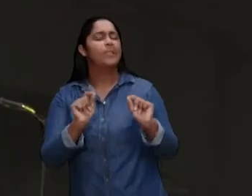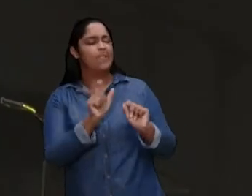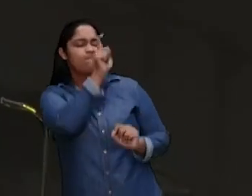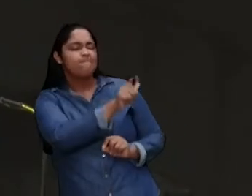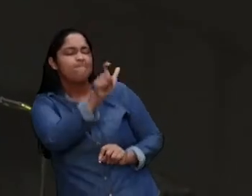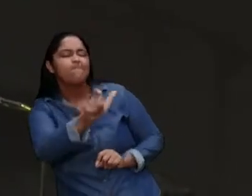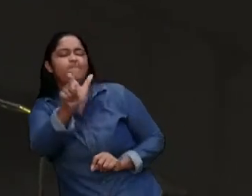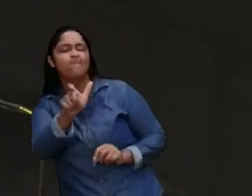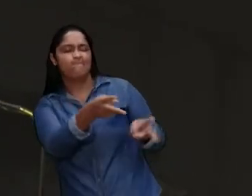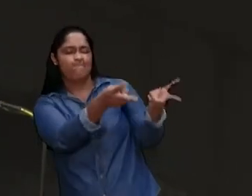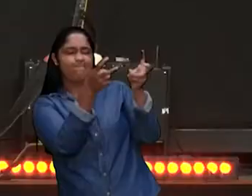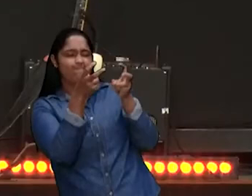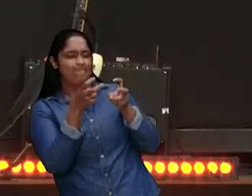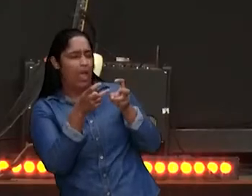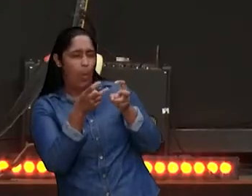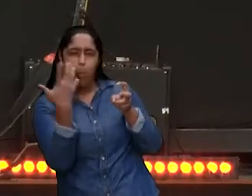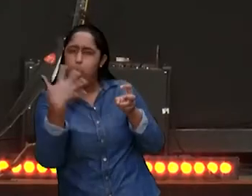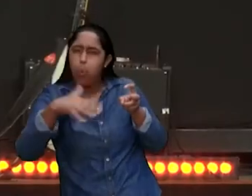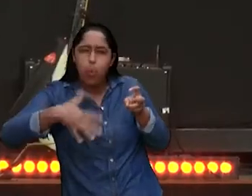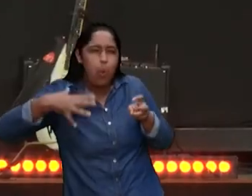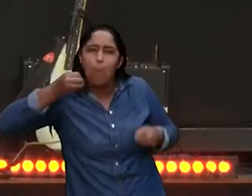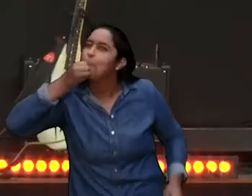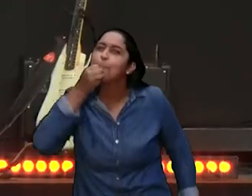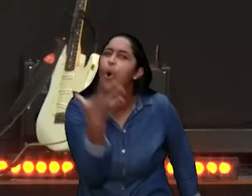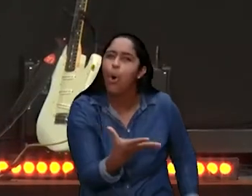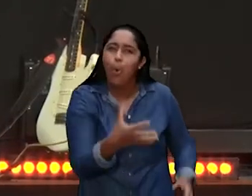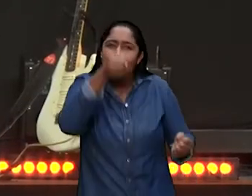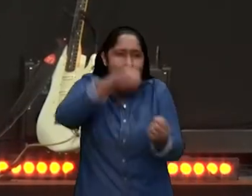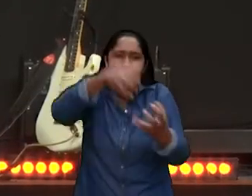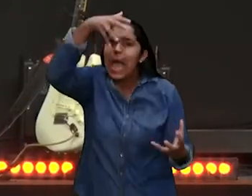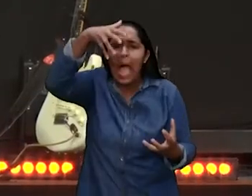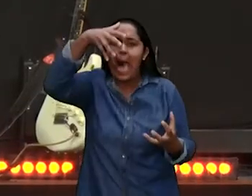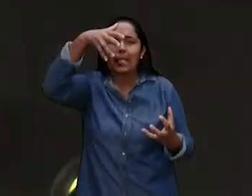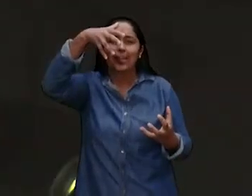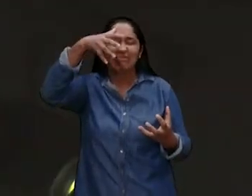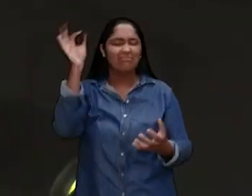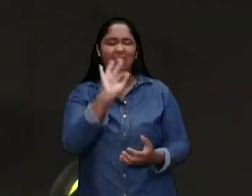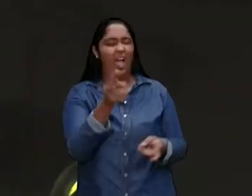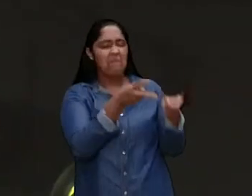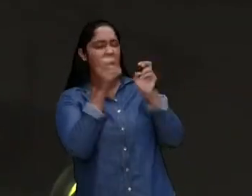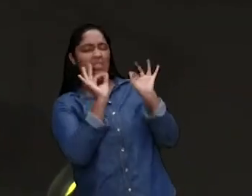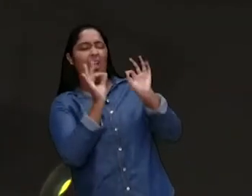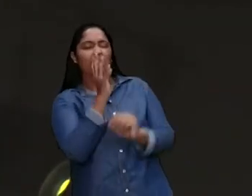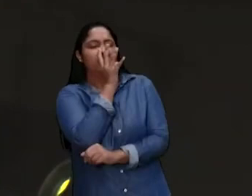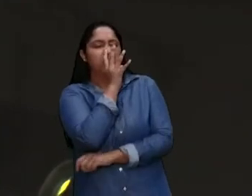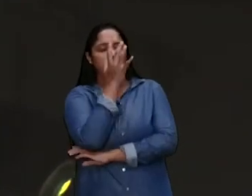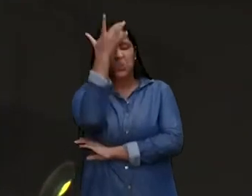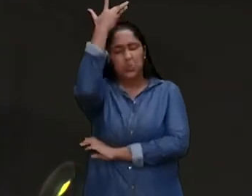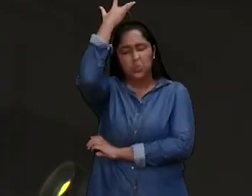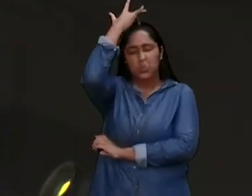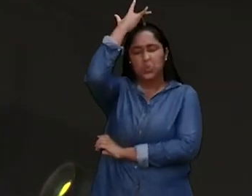perceber a beleza dos Milagres na vida das pessoas ao seu redor não consegue perceber a beleza dos Milagres do seu